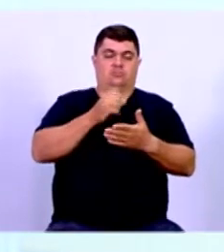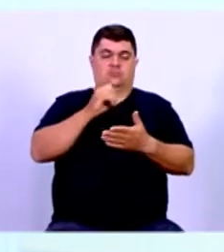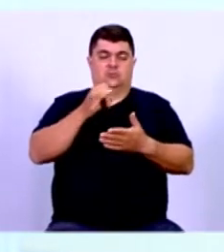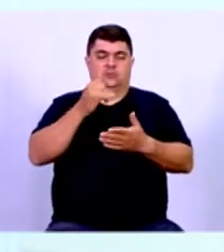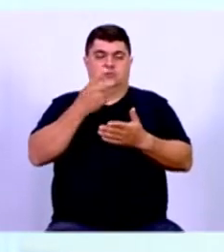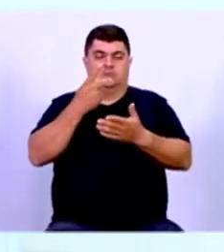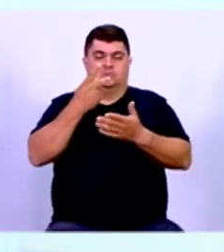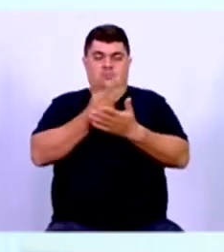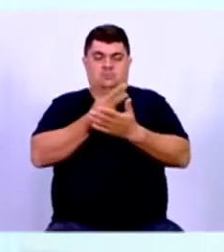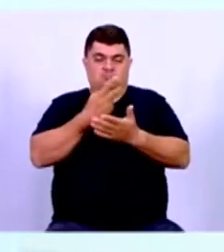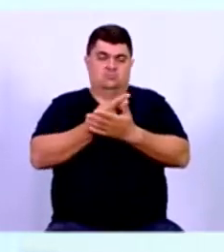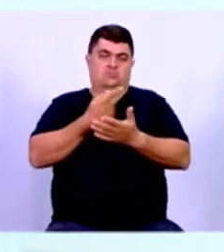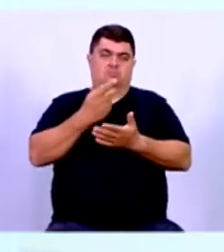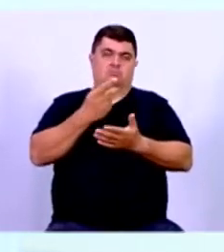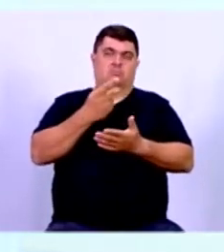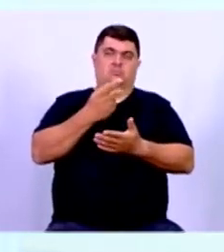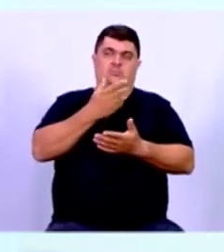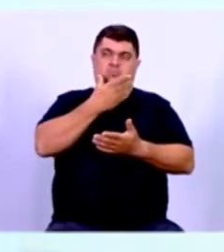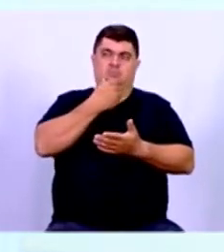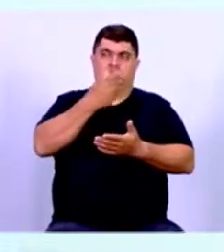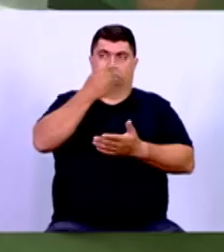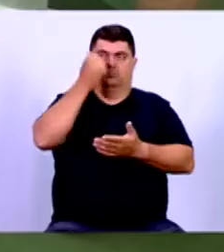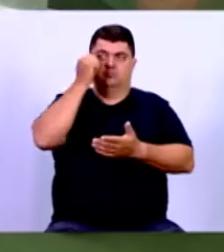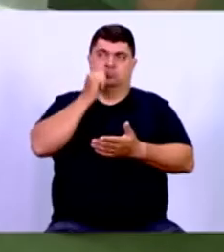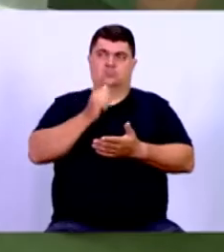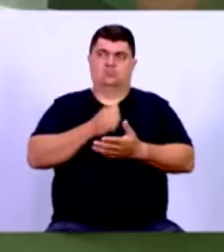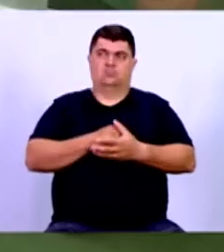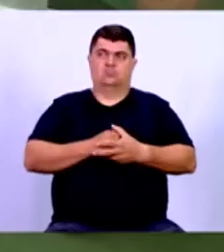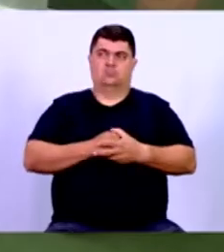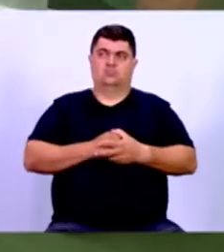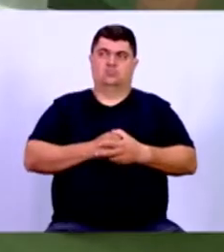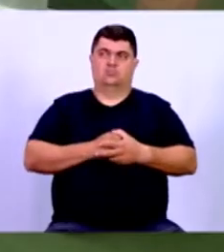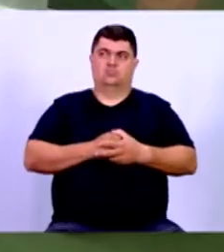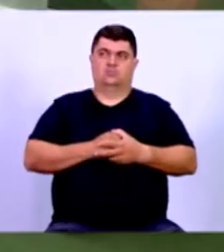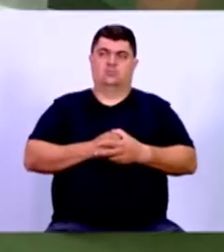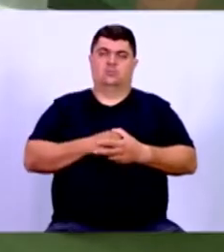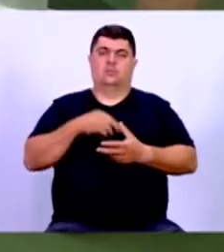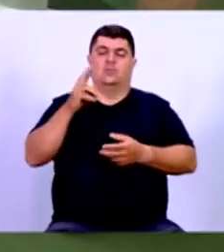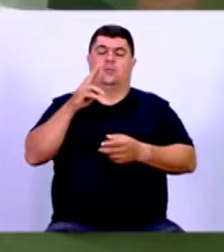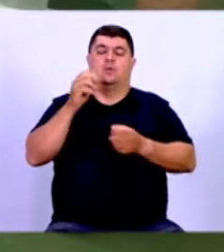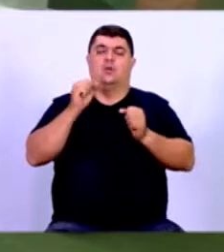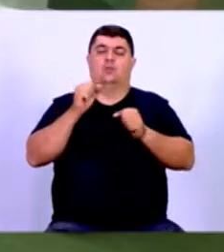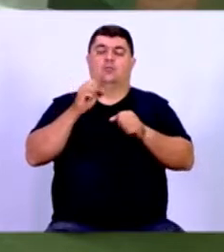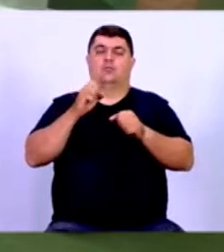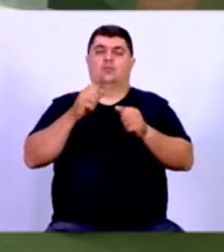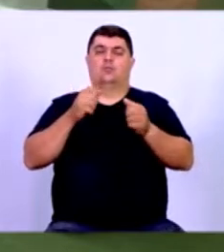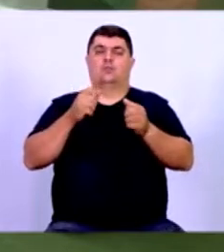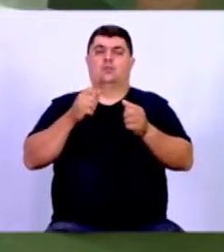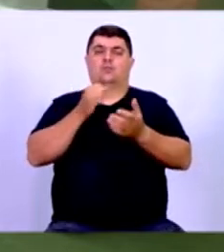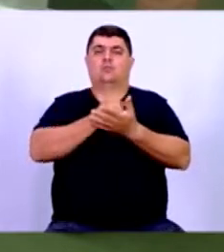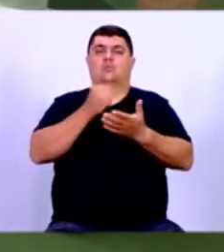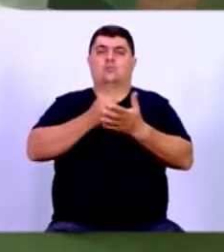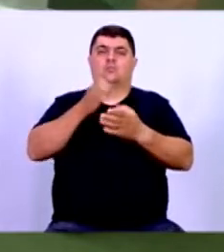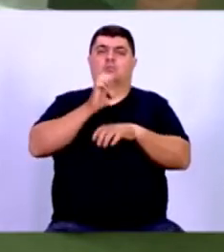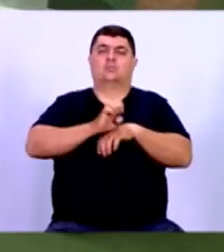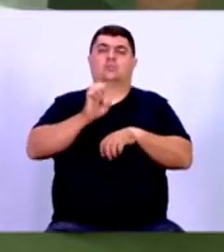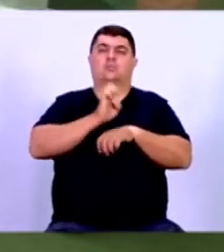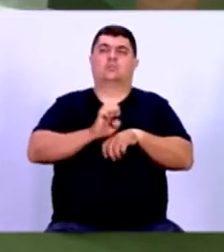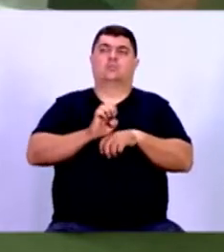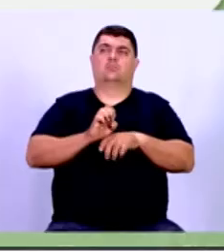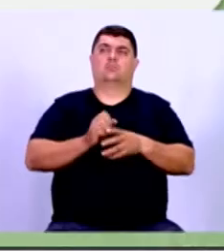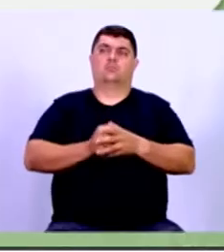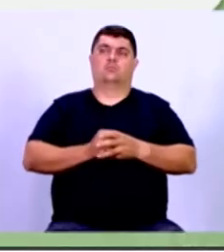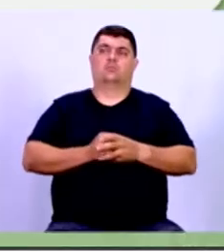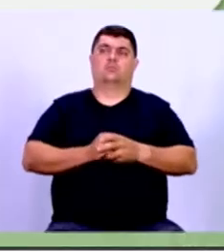dessa pessoa que está realizando o estágio. E quem pode contratar aí o estagiário, professora? Quem pode contratar o estagiário?